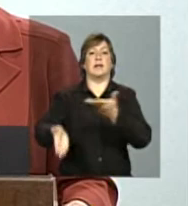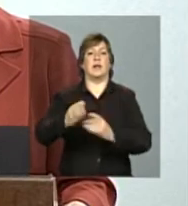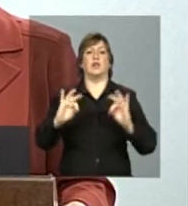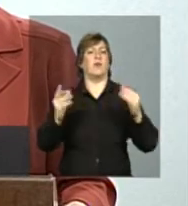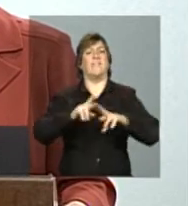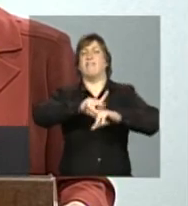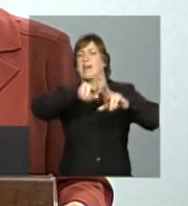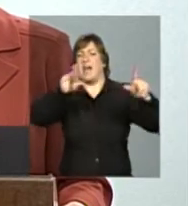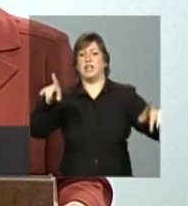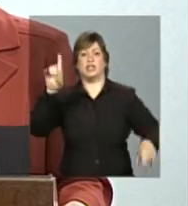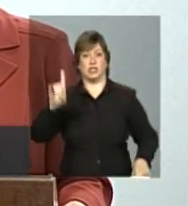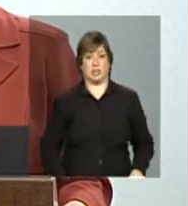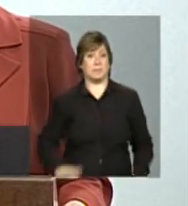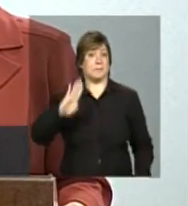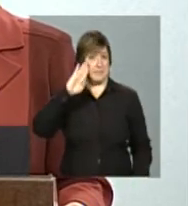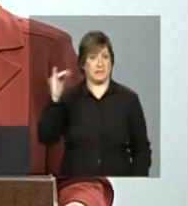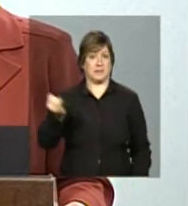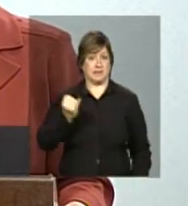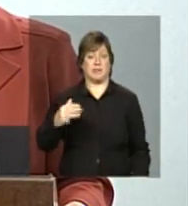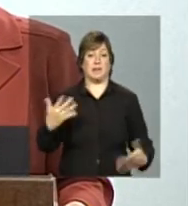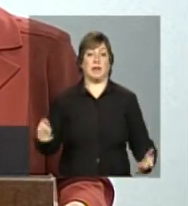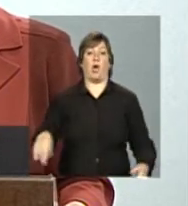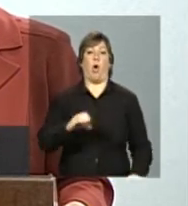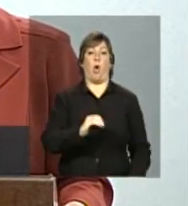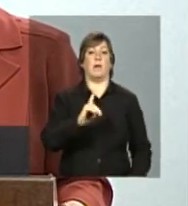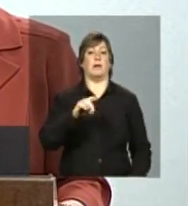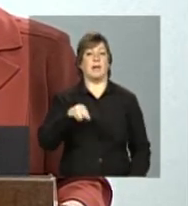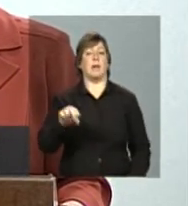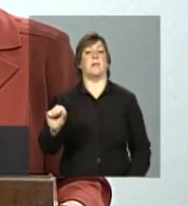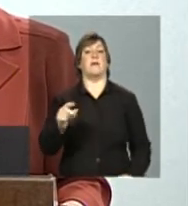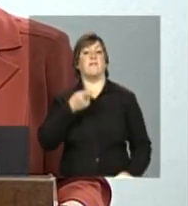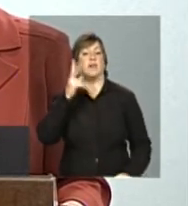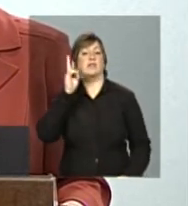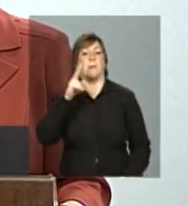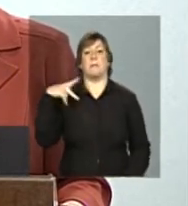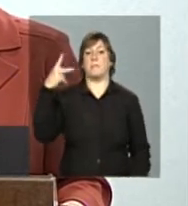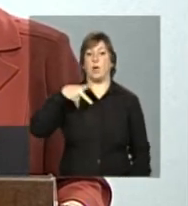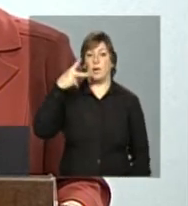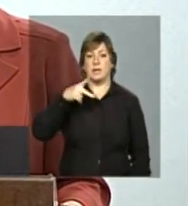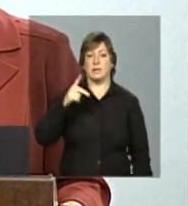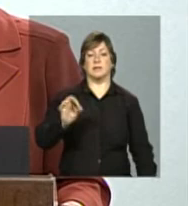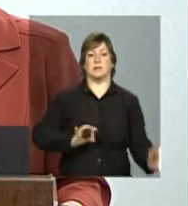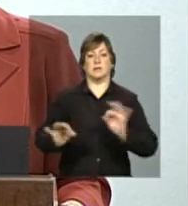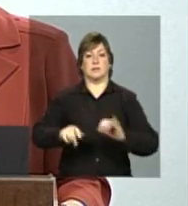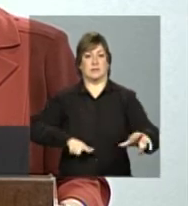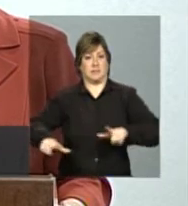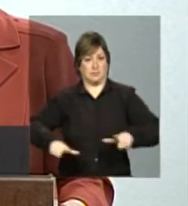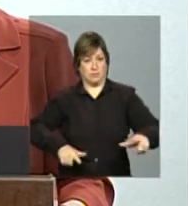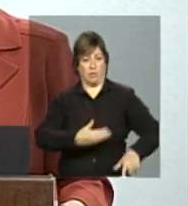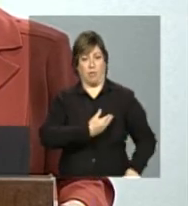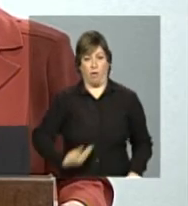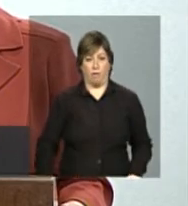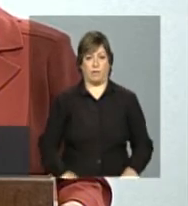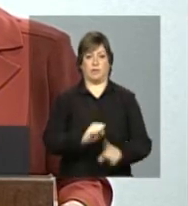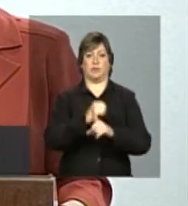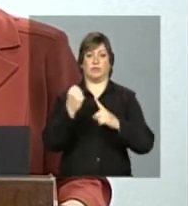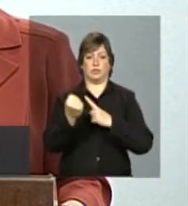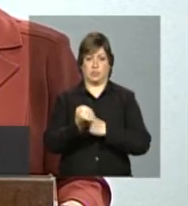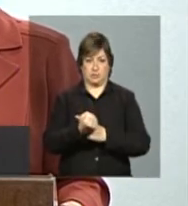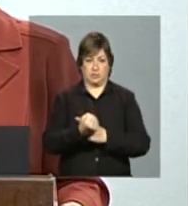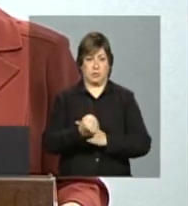vários direitos fundamentais os o adms orientam políticas e ações de governos e sociedades